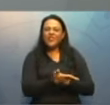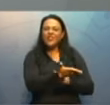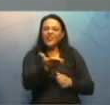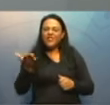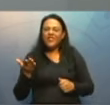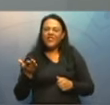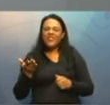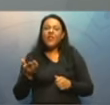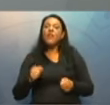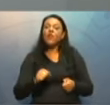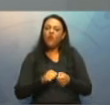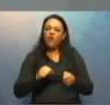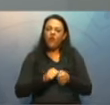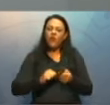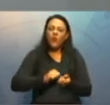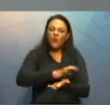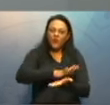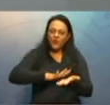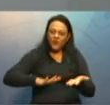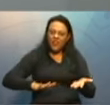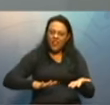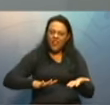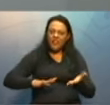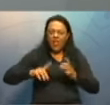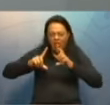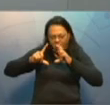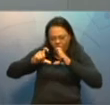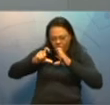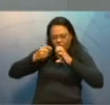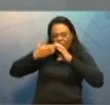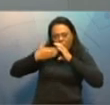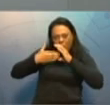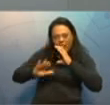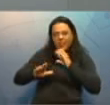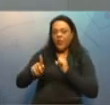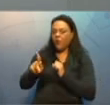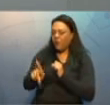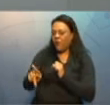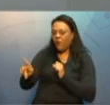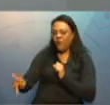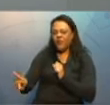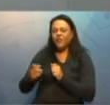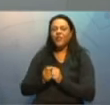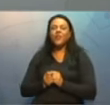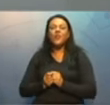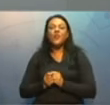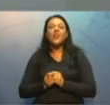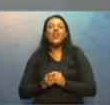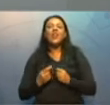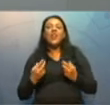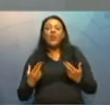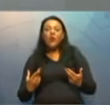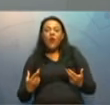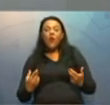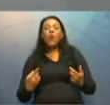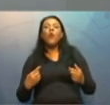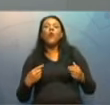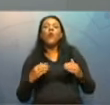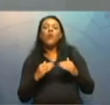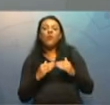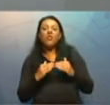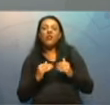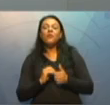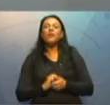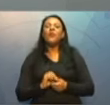vocês estejam fazendo todas as atividades e mandando foto para a sua professora, como combinamos.